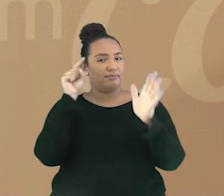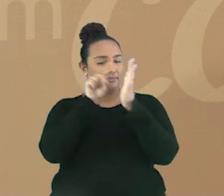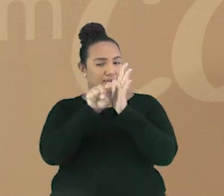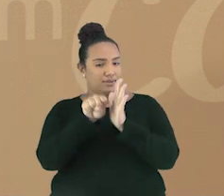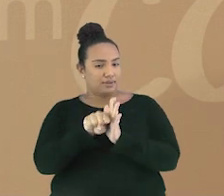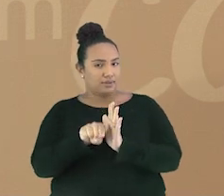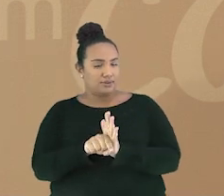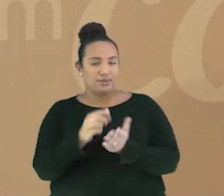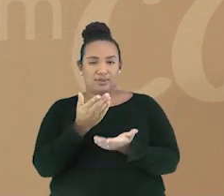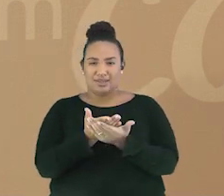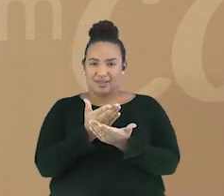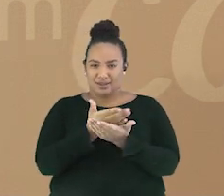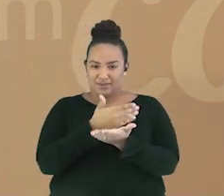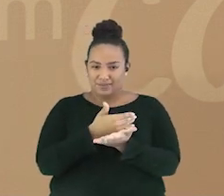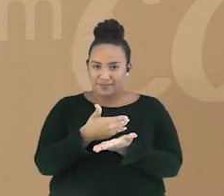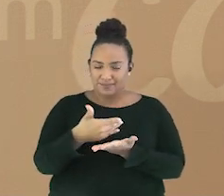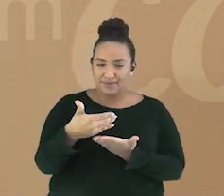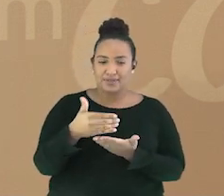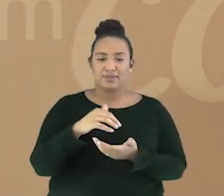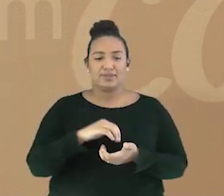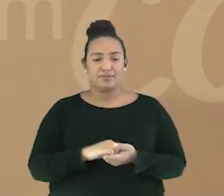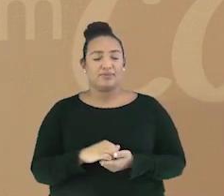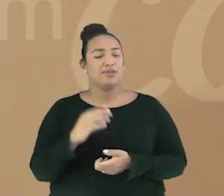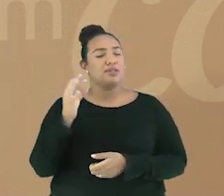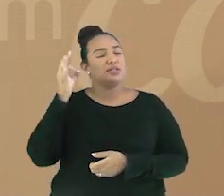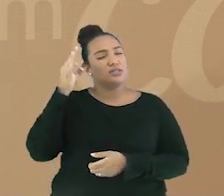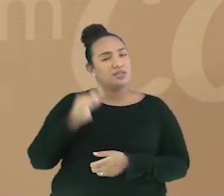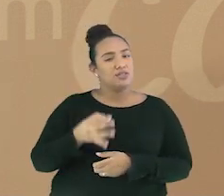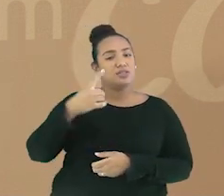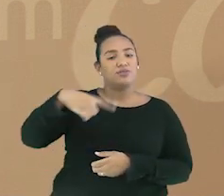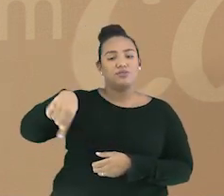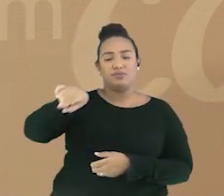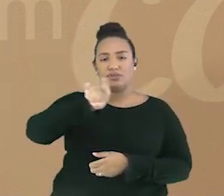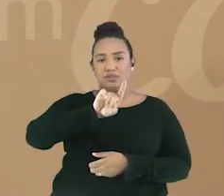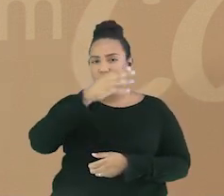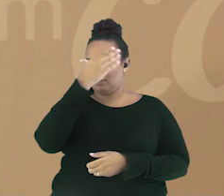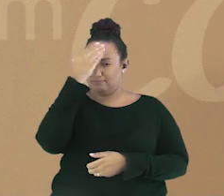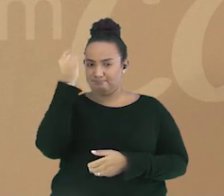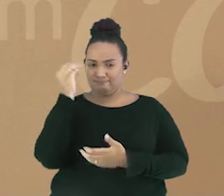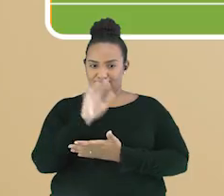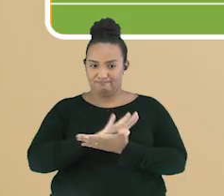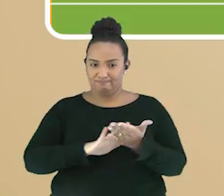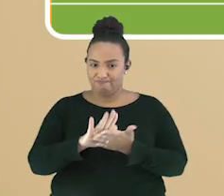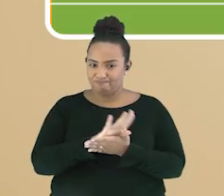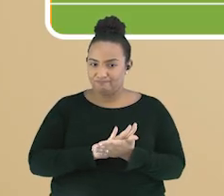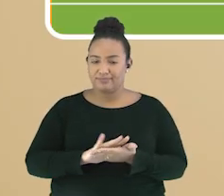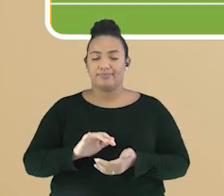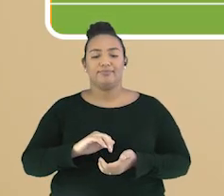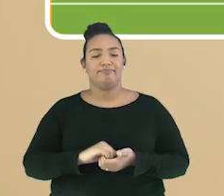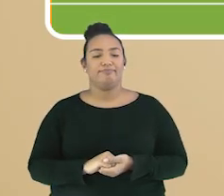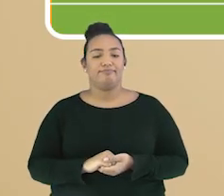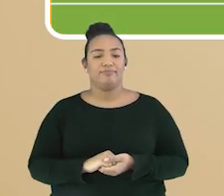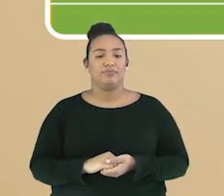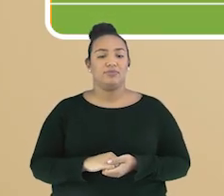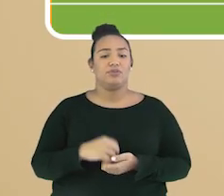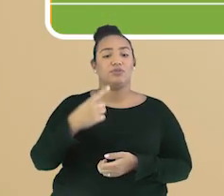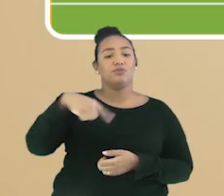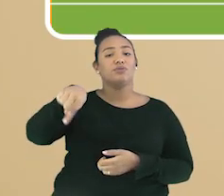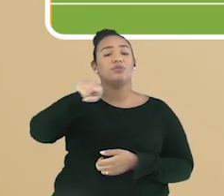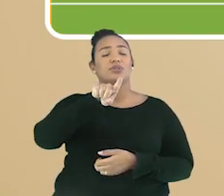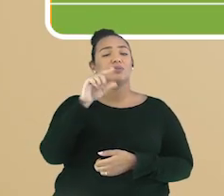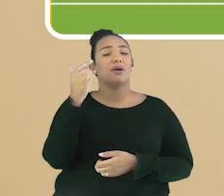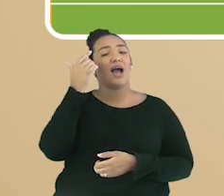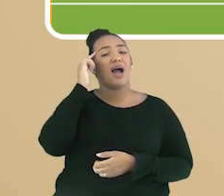lá no início da nossa aula, só para ter certeza que vocês não esqueceram de nada. Para você, comer de tudo